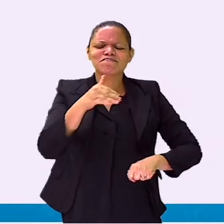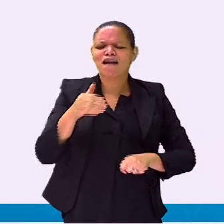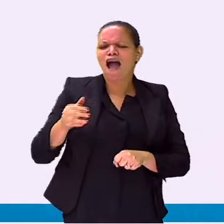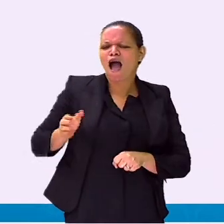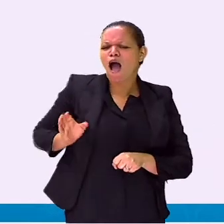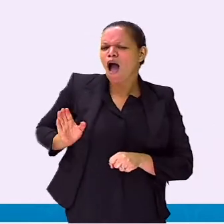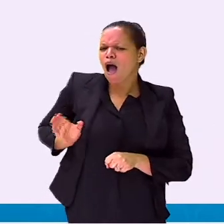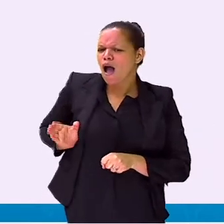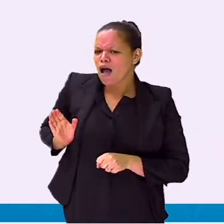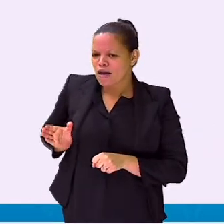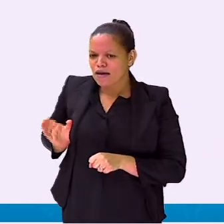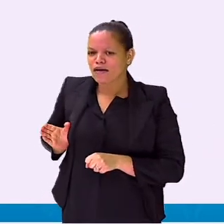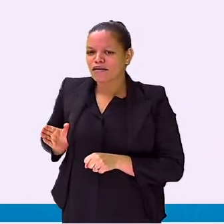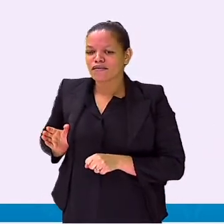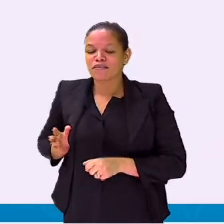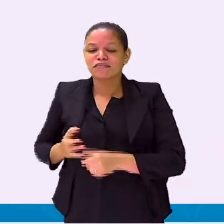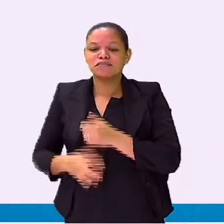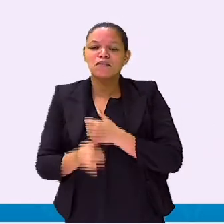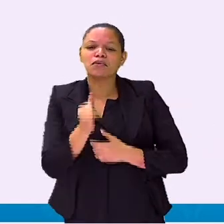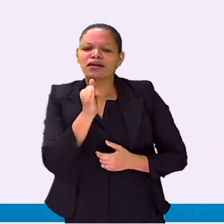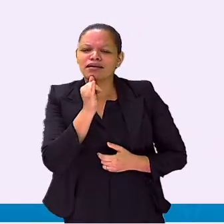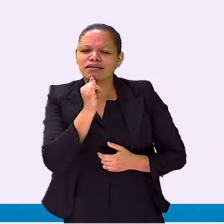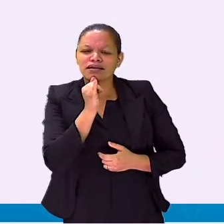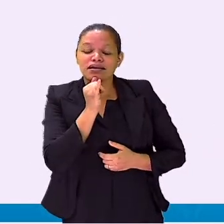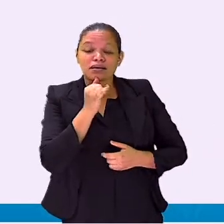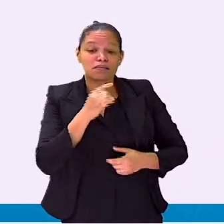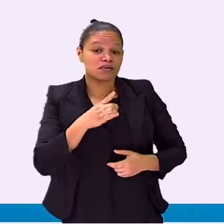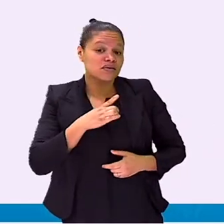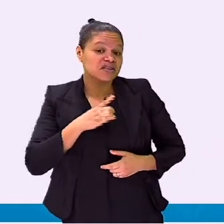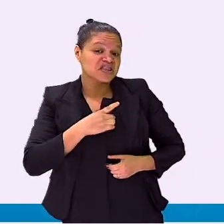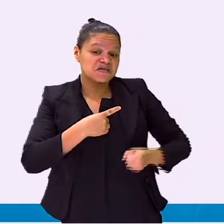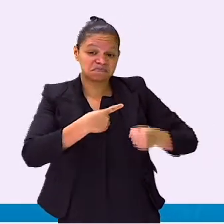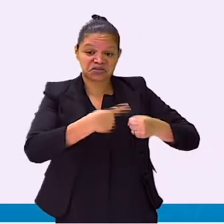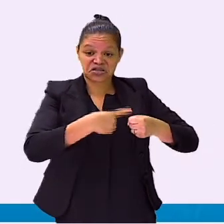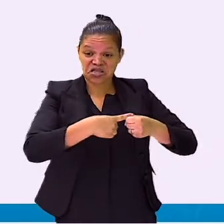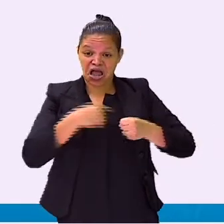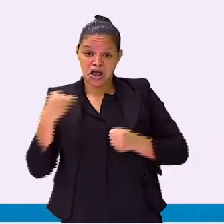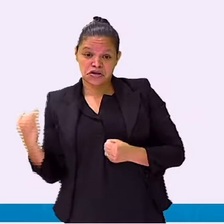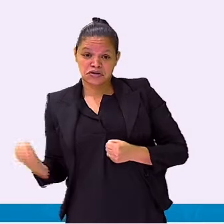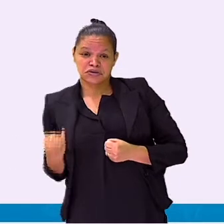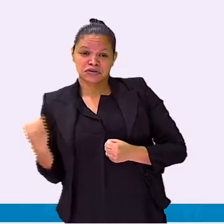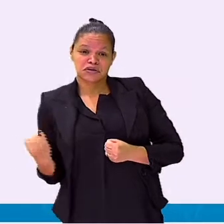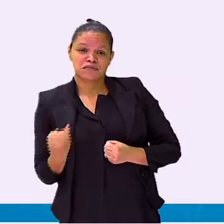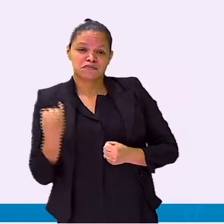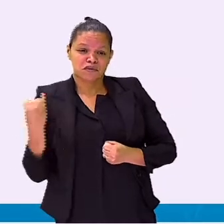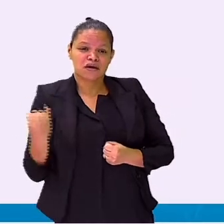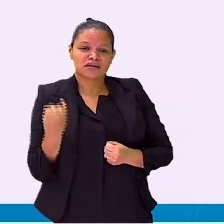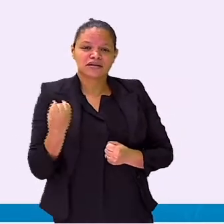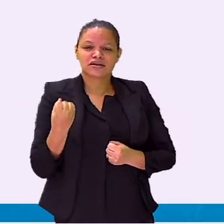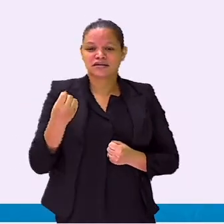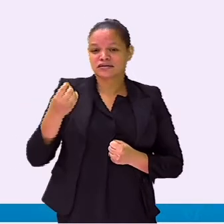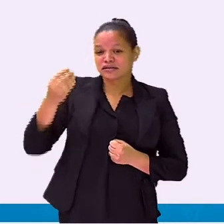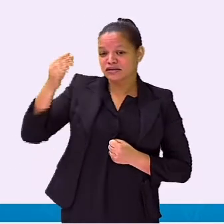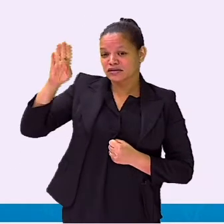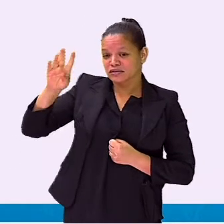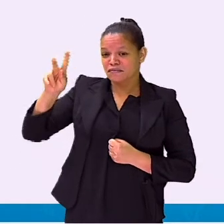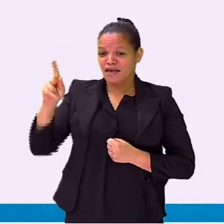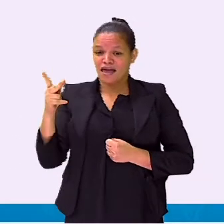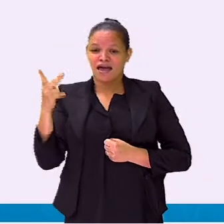a capital Belo Horizonte, Uberaba, Uberlândia e Ouro Preto.